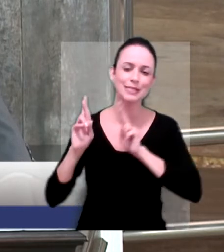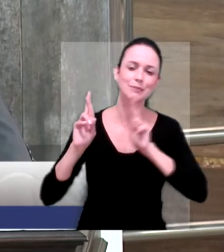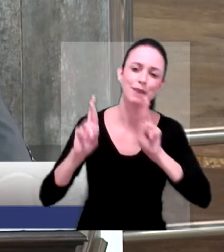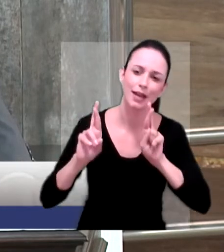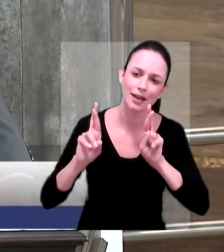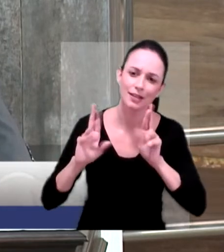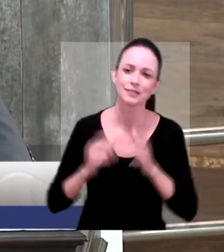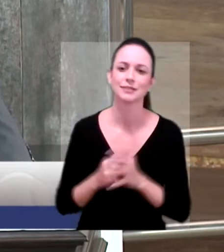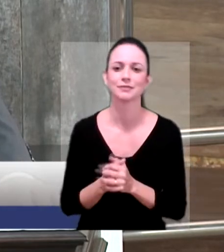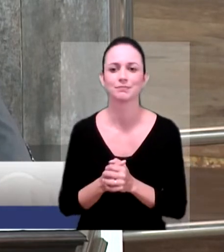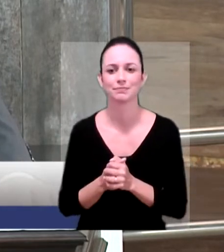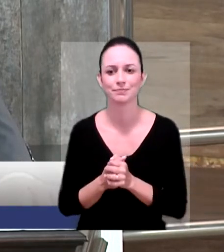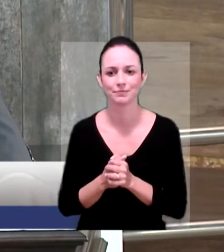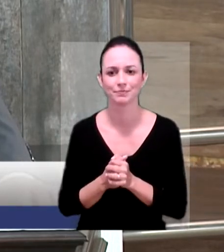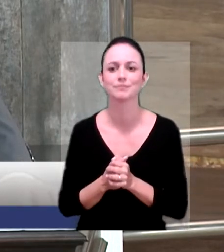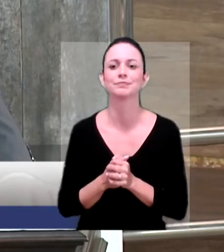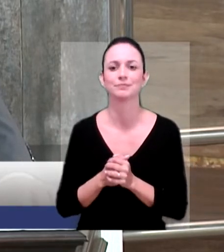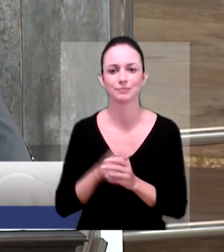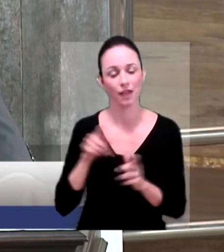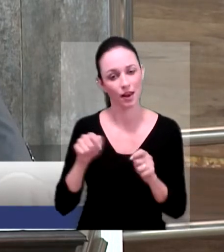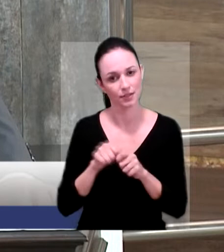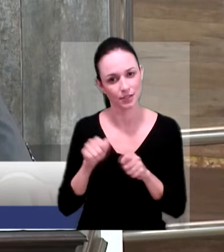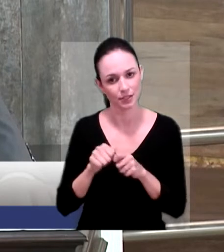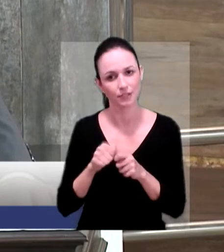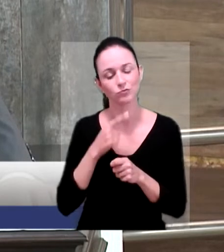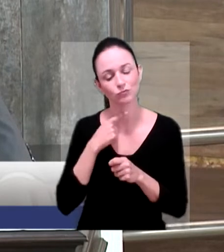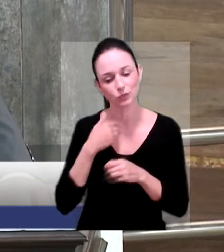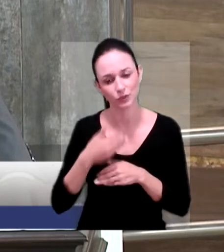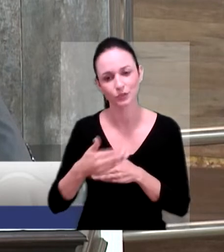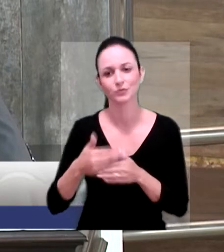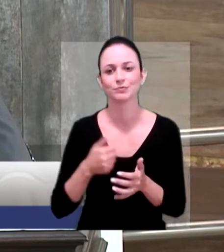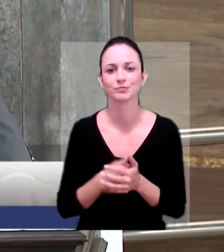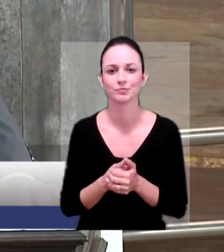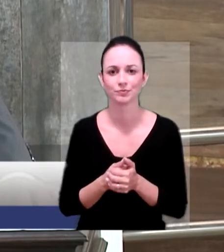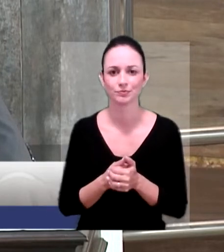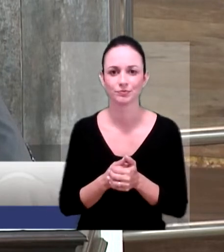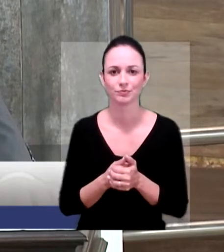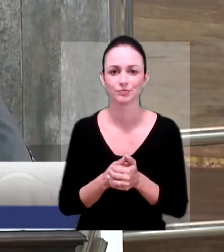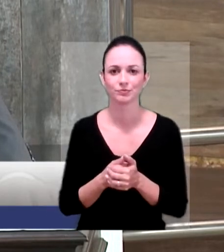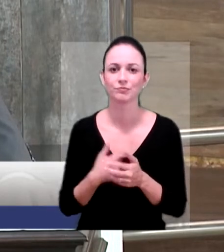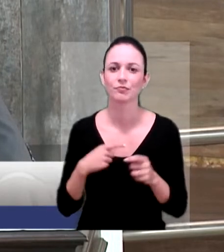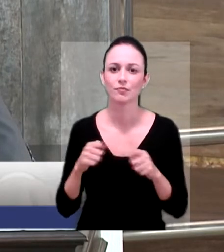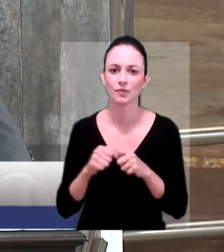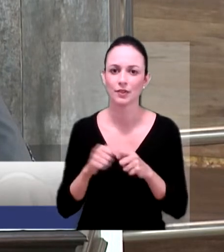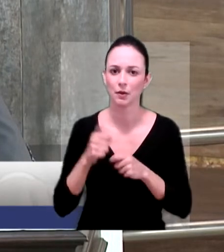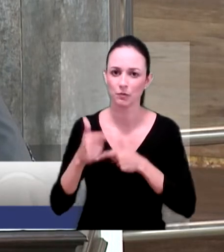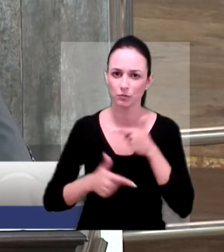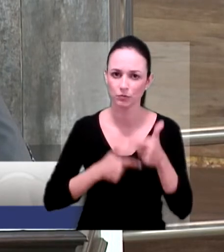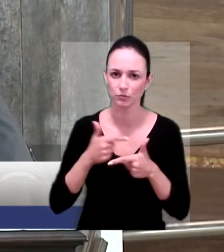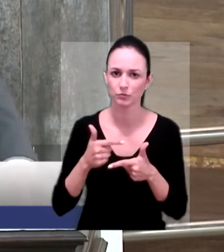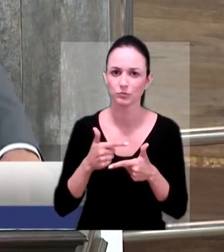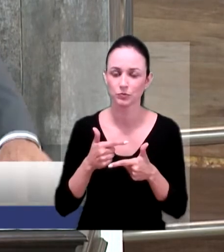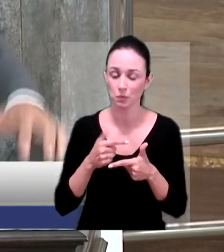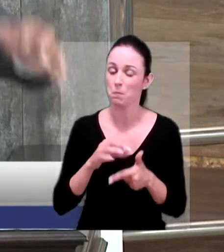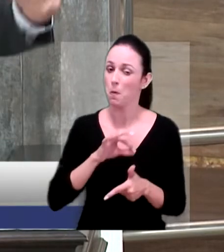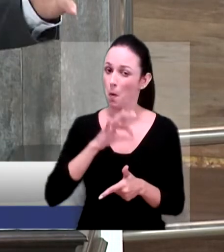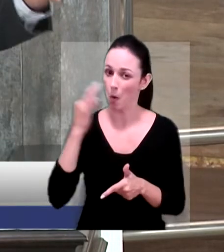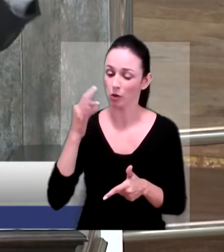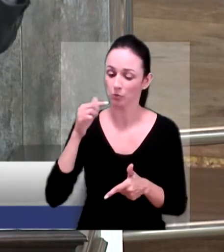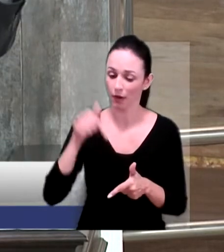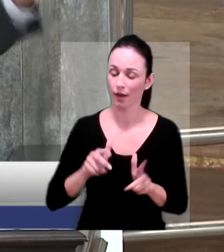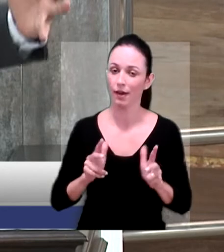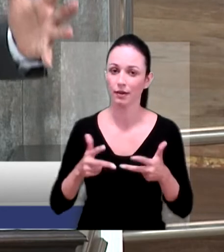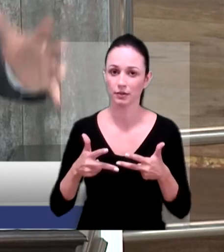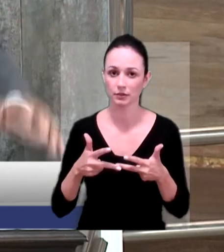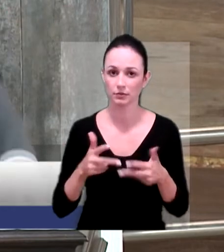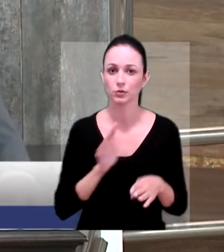elas sejam realizadas. Que nós fazemos um trabalho não bom, ótimo nessa casa, ajudando ao prefeito que